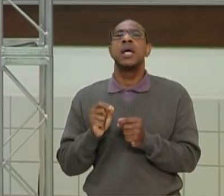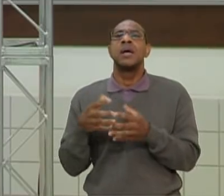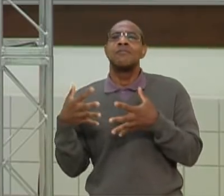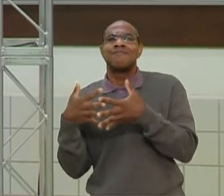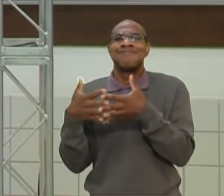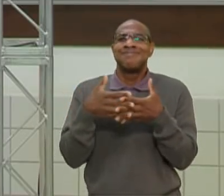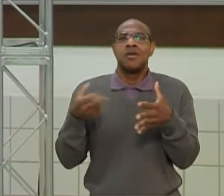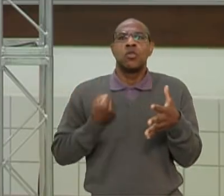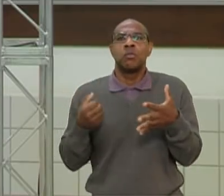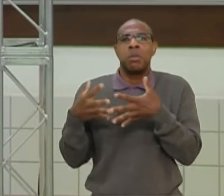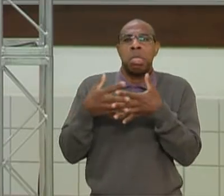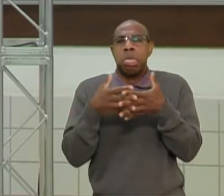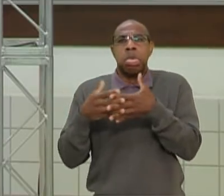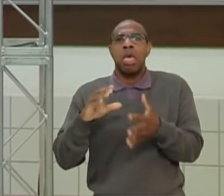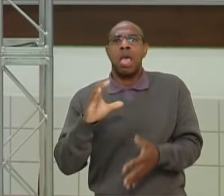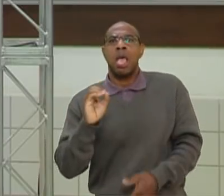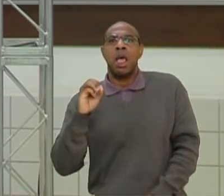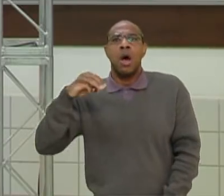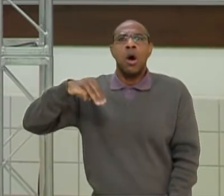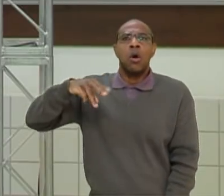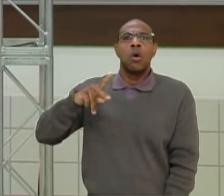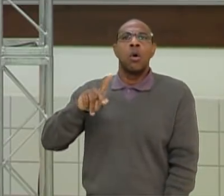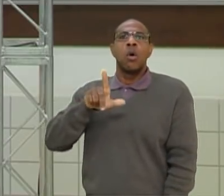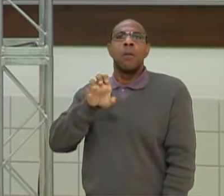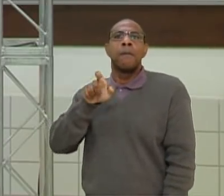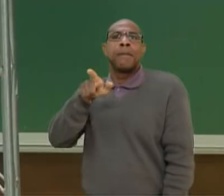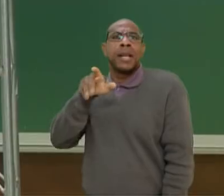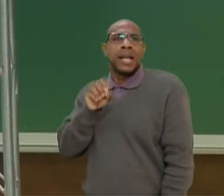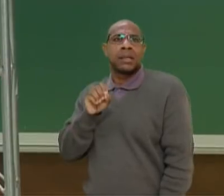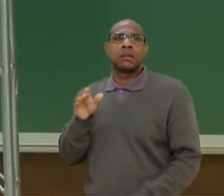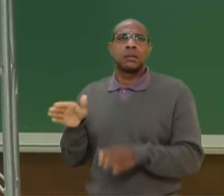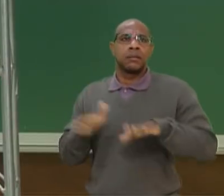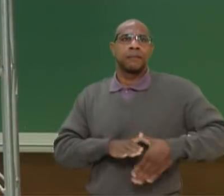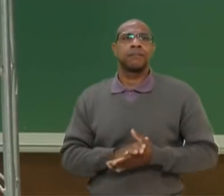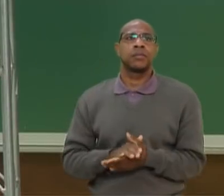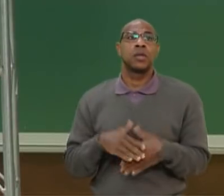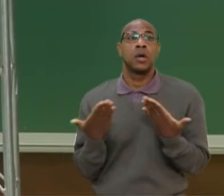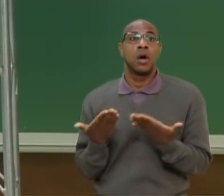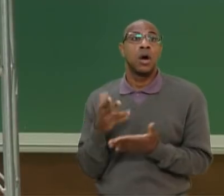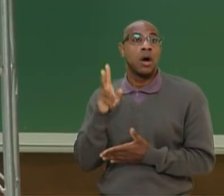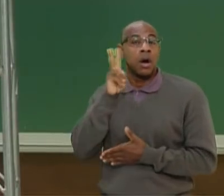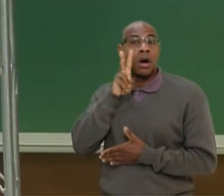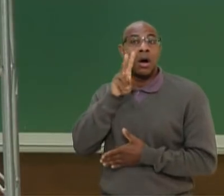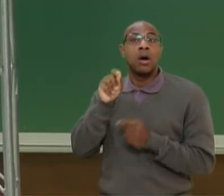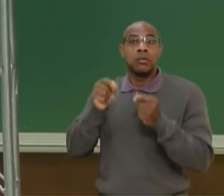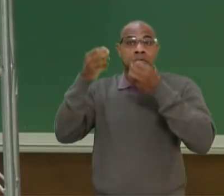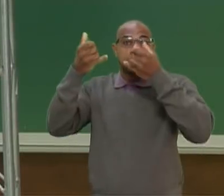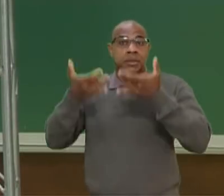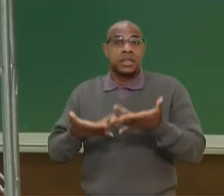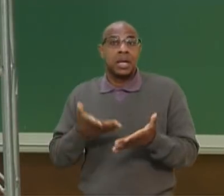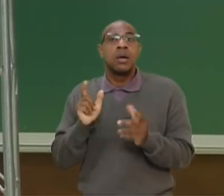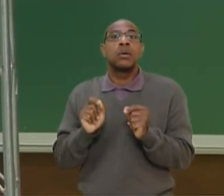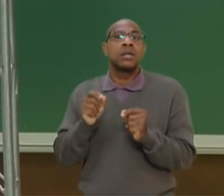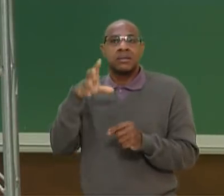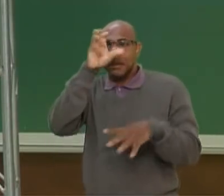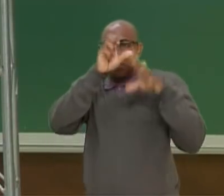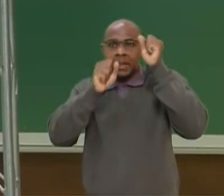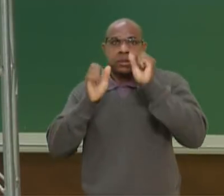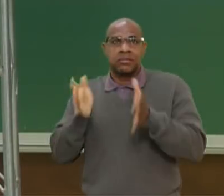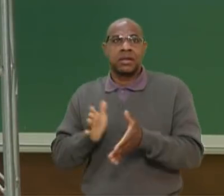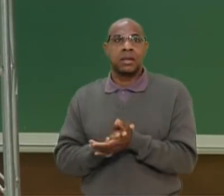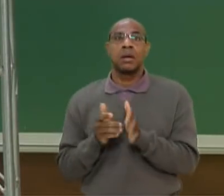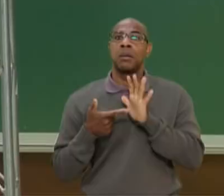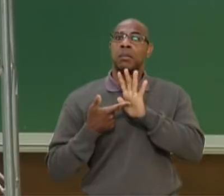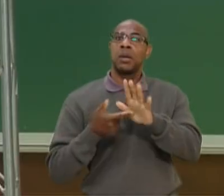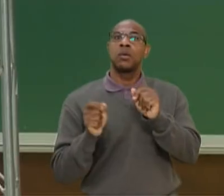número complexo, tá bom? Então vamos revisar primeiro o que a gente já aprendeu. Nós já vimos a